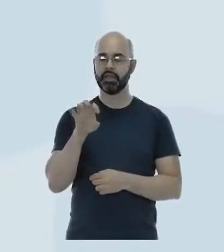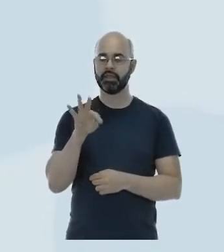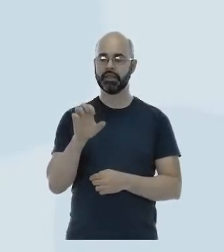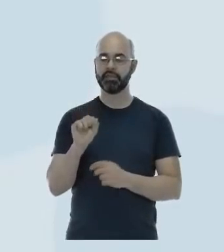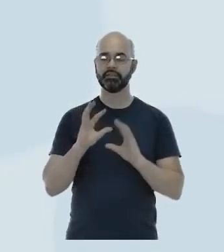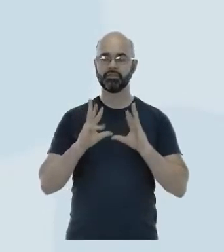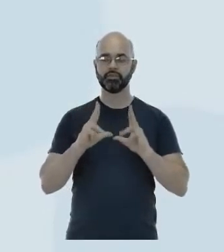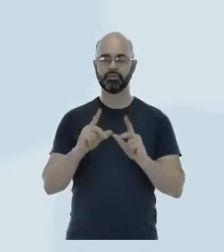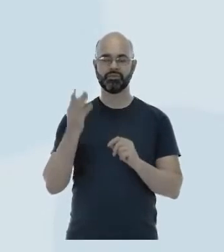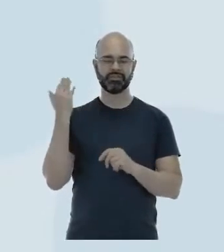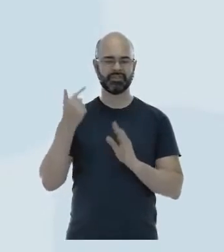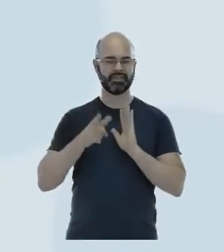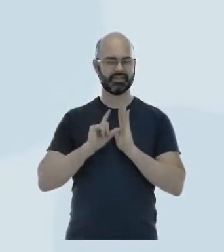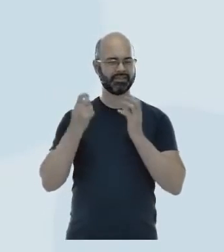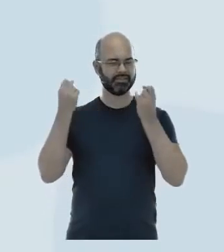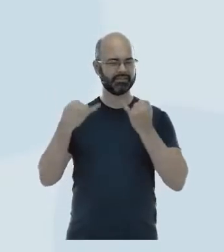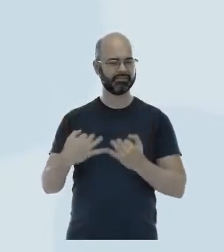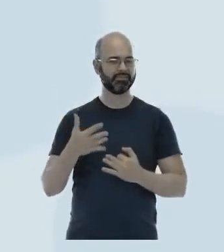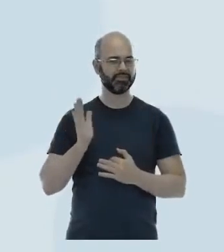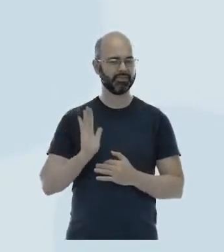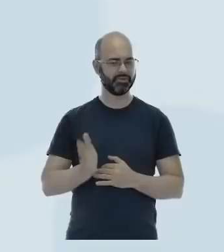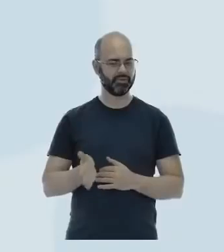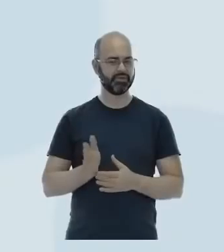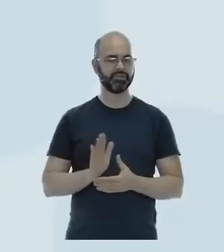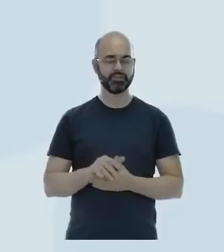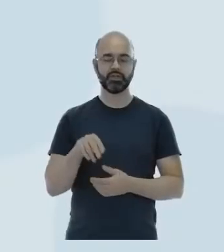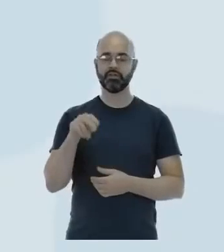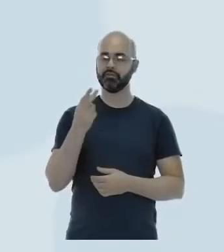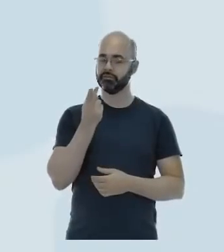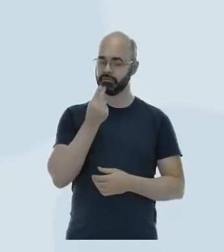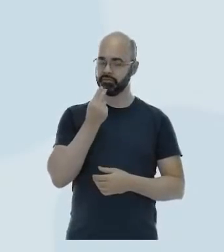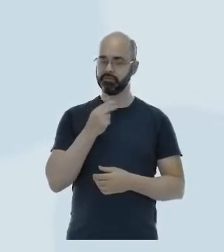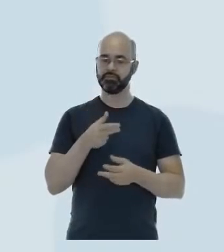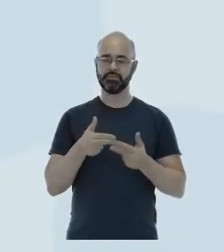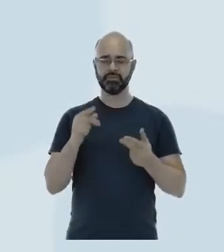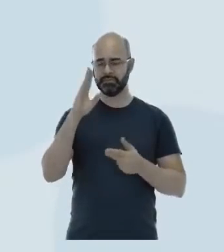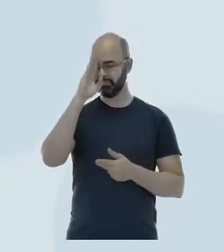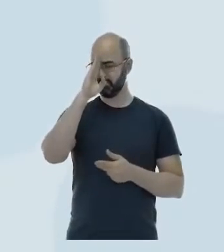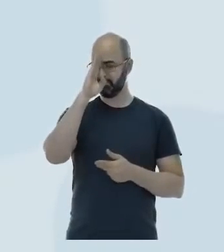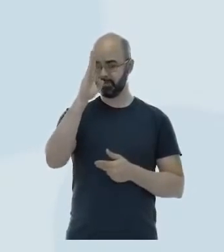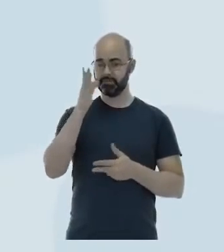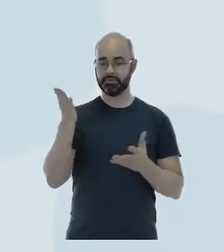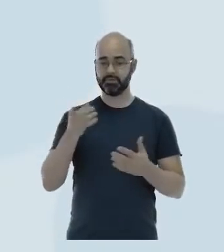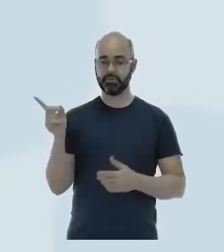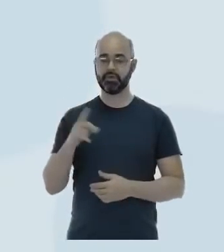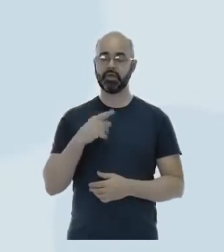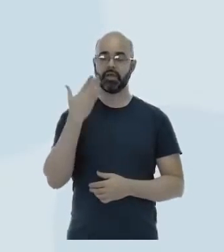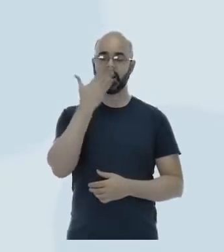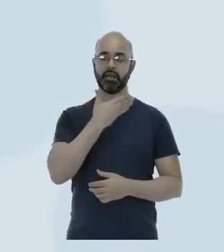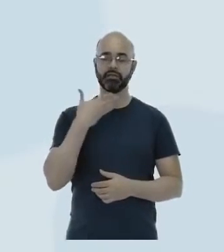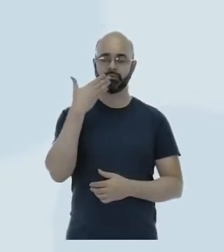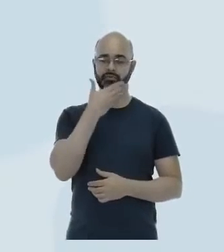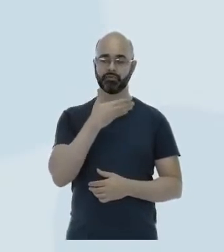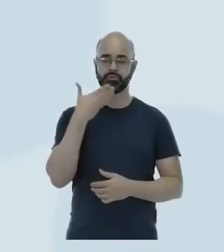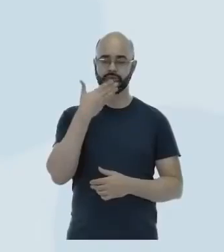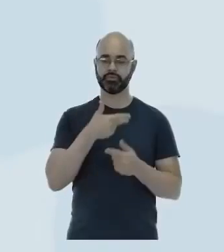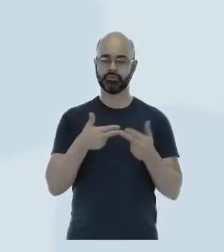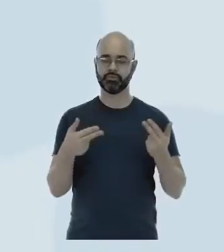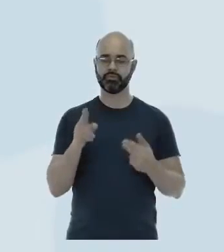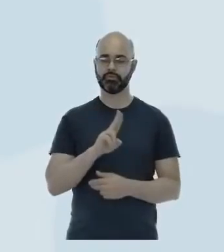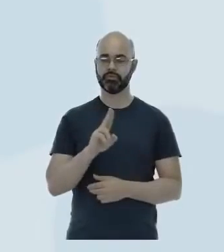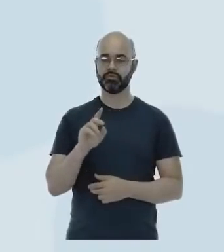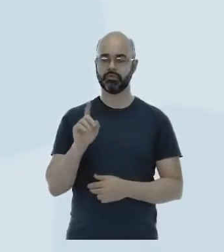bimestre passado, né, sais minerais, etc e tal. O nutriente mais importante para a gente nesse momento é o açúcar, tá, que a gente chama de